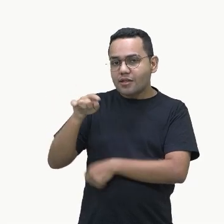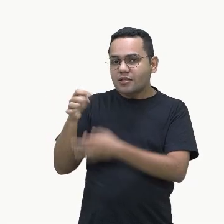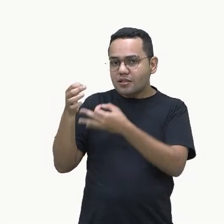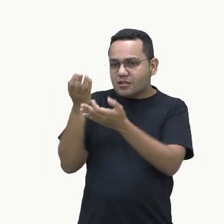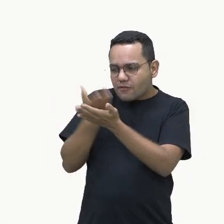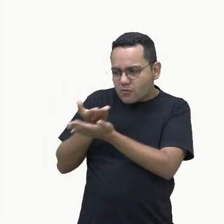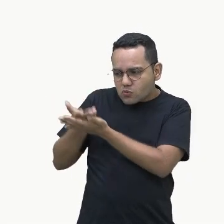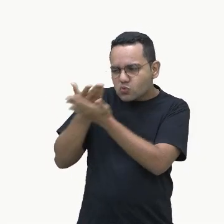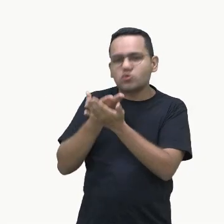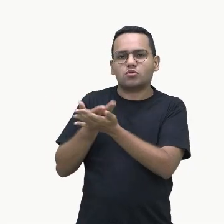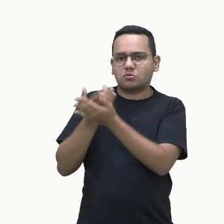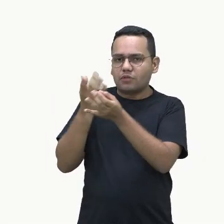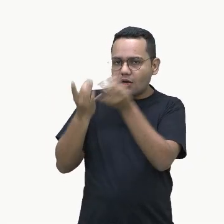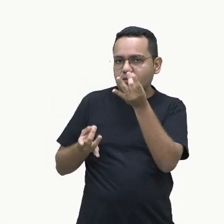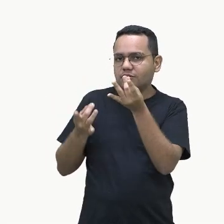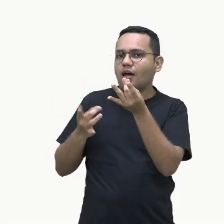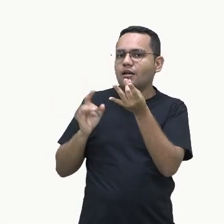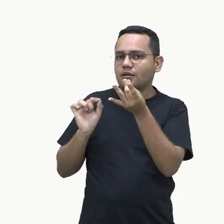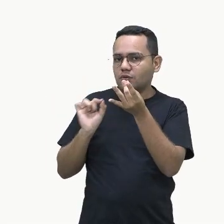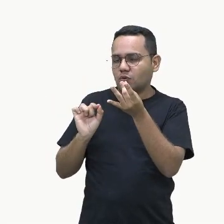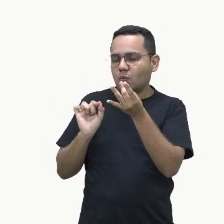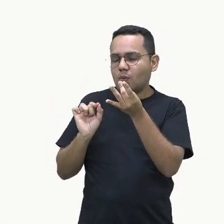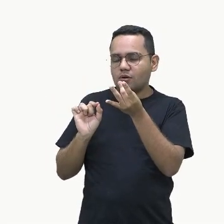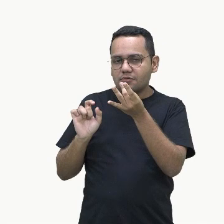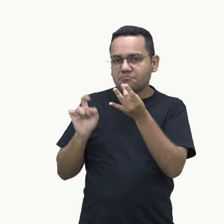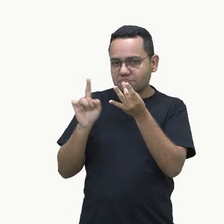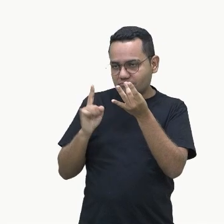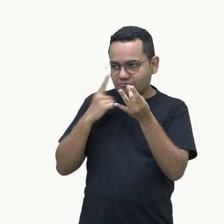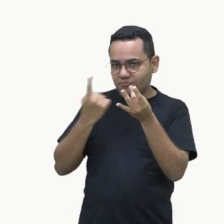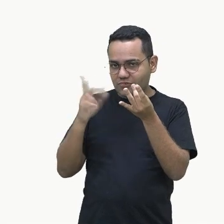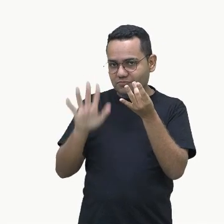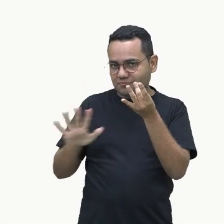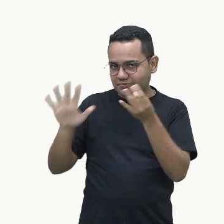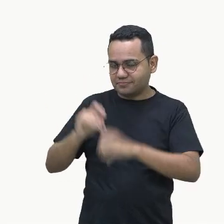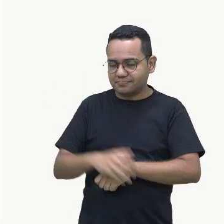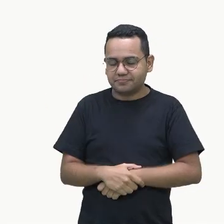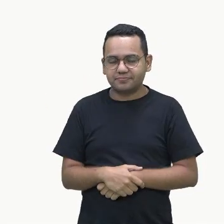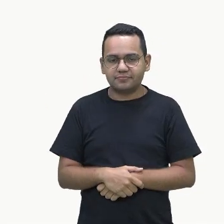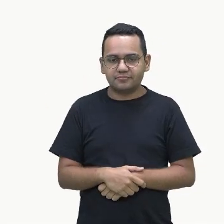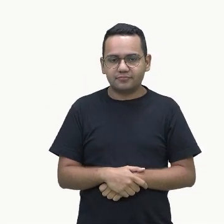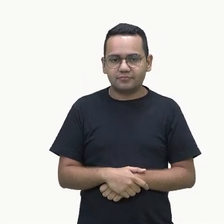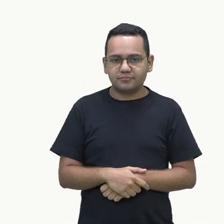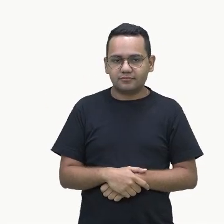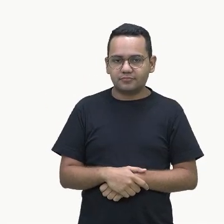isso, tá? Ele conseguiu observar que se eu somasse